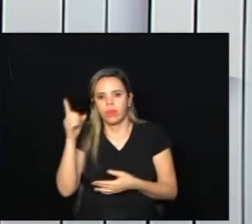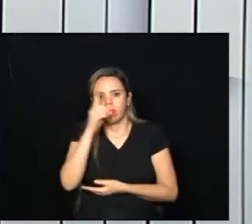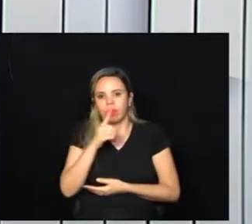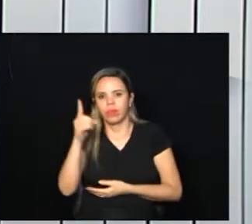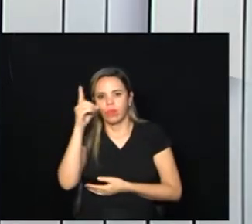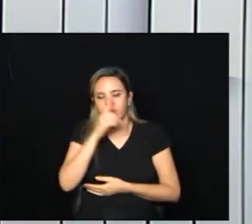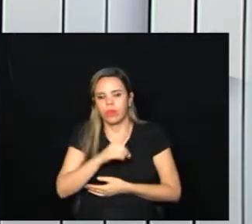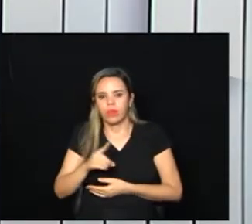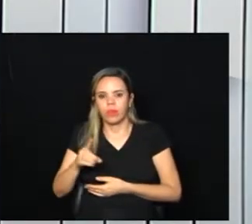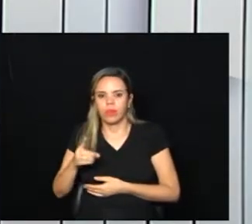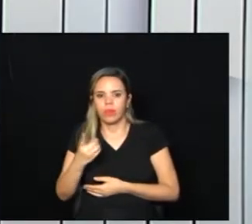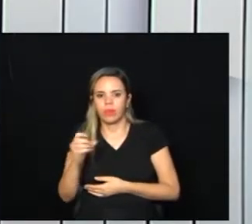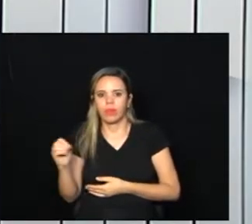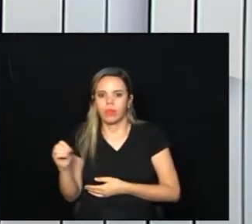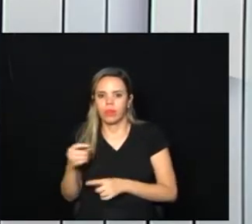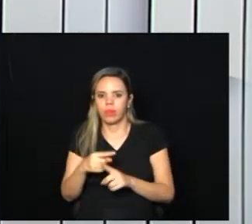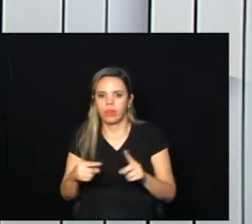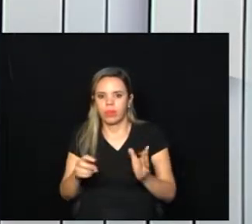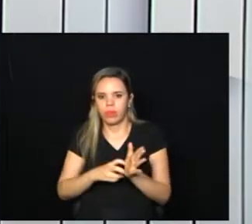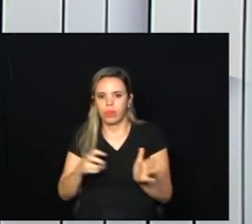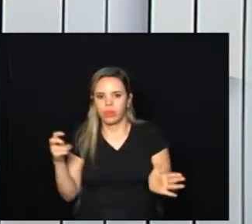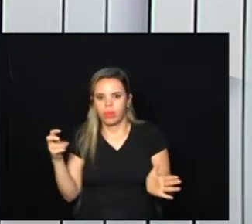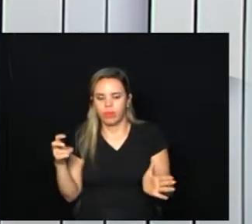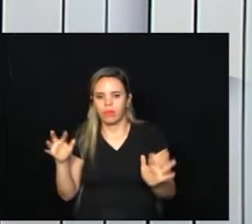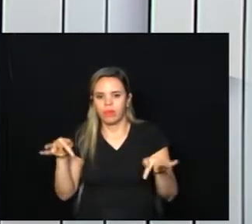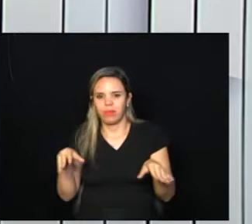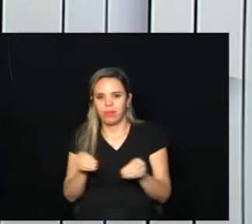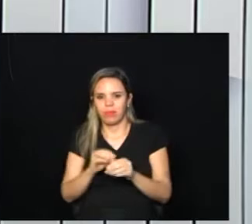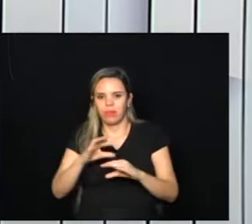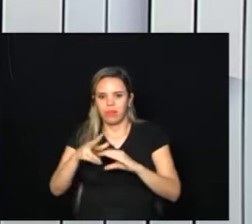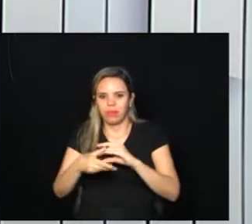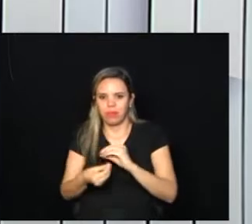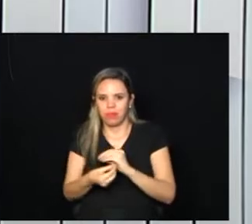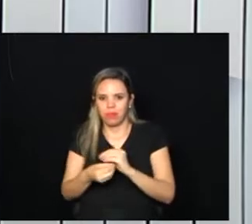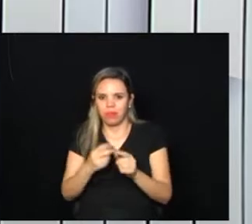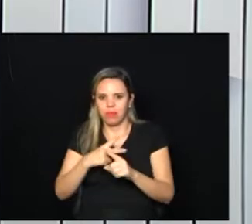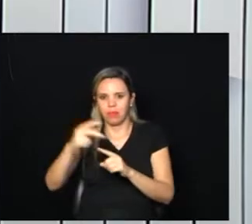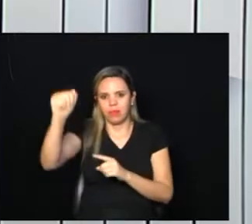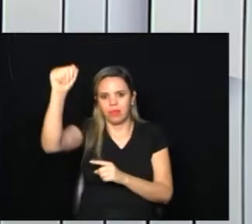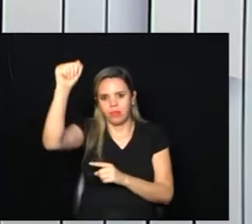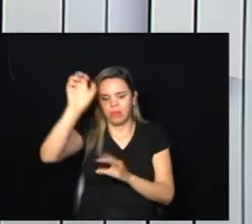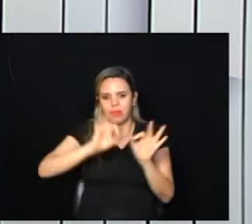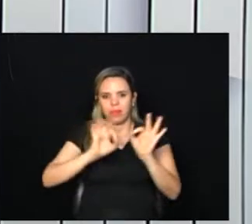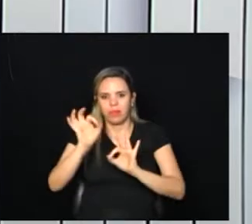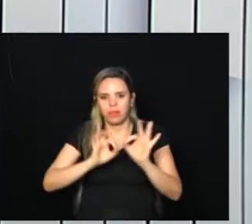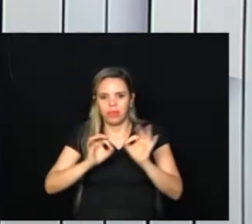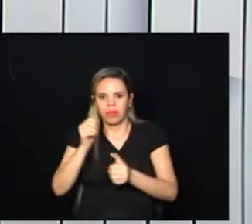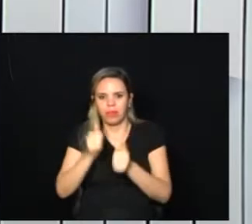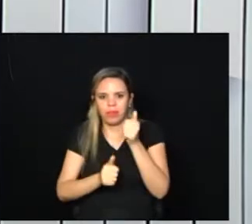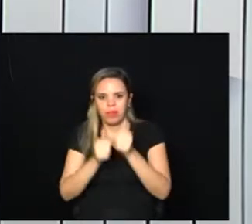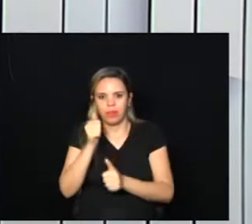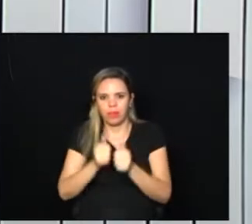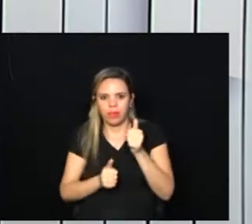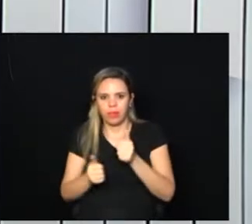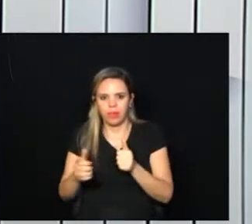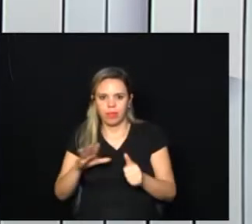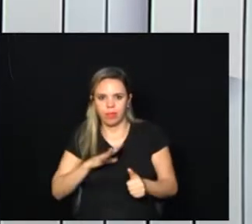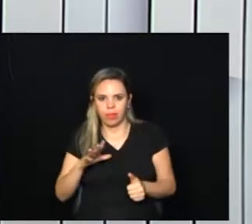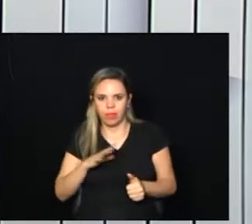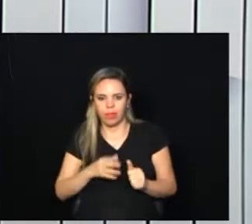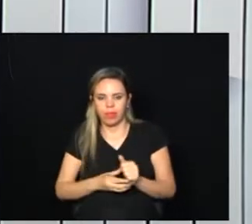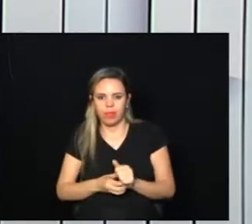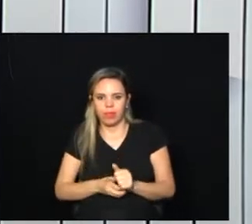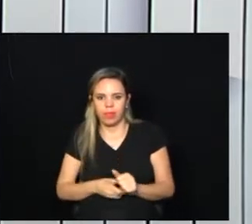domingo, hein? A partir das 10h30 da manhã tem a final da Copa dos Campeões, Organização de Futebol Amador da Cidade